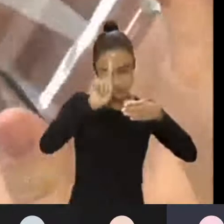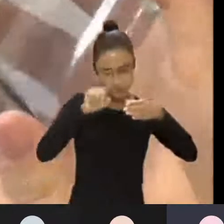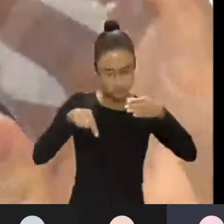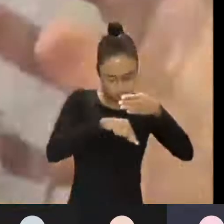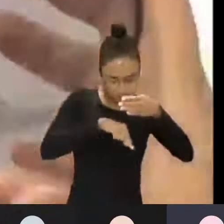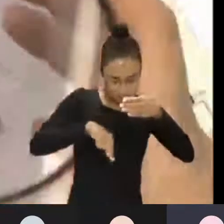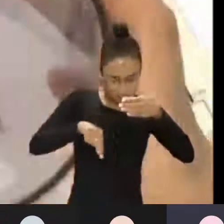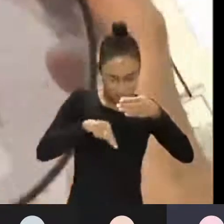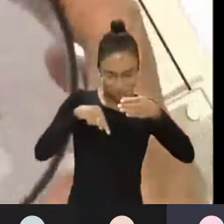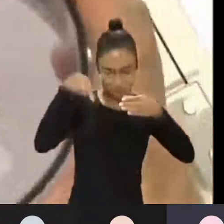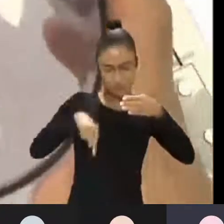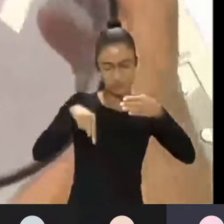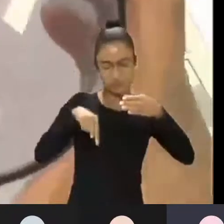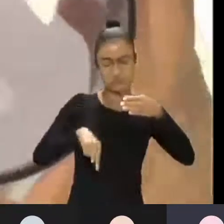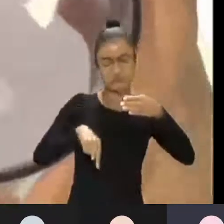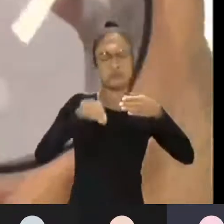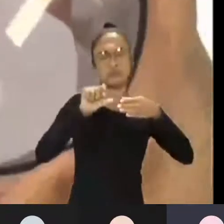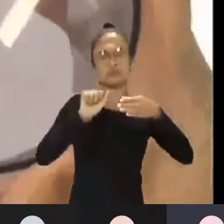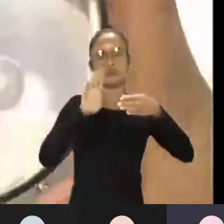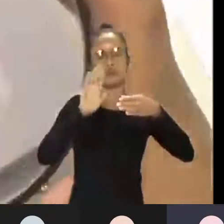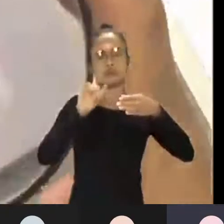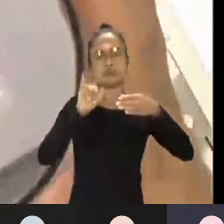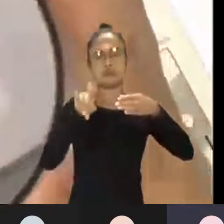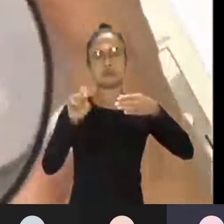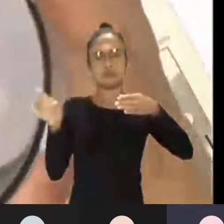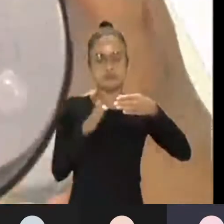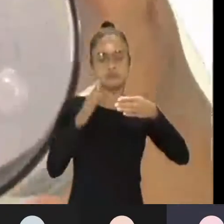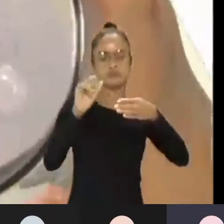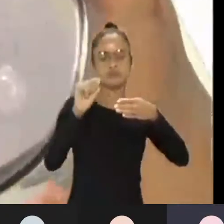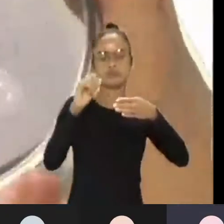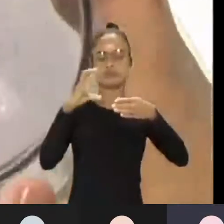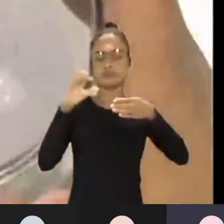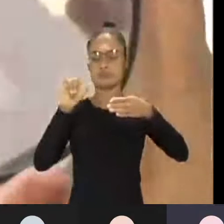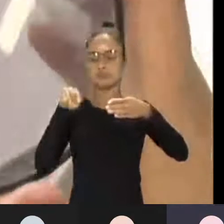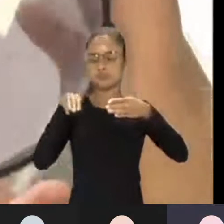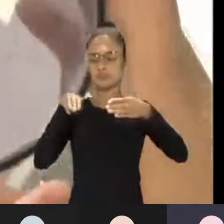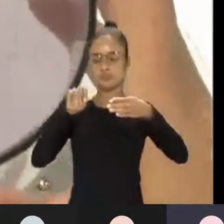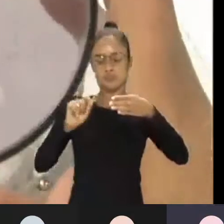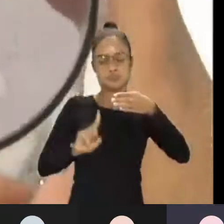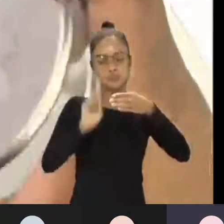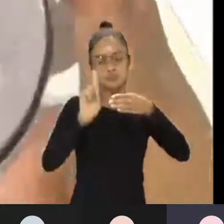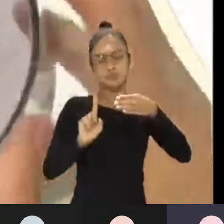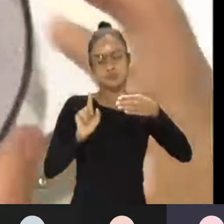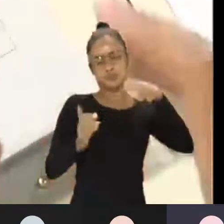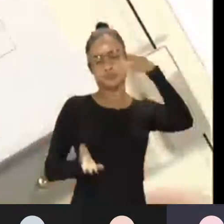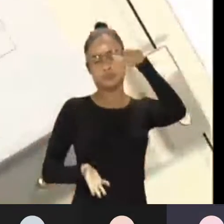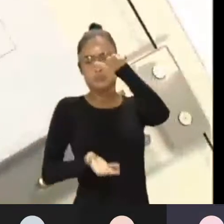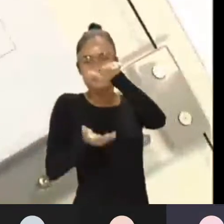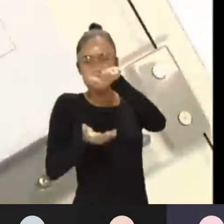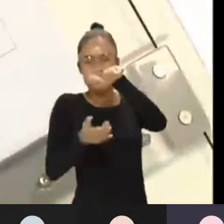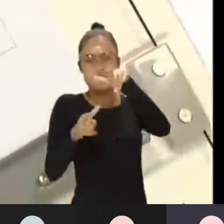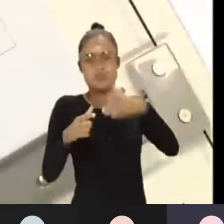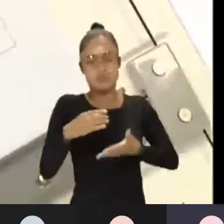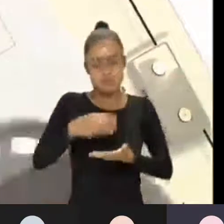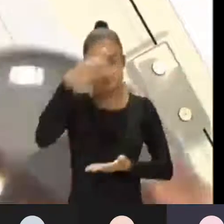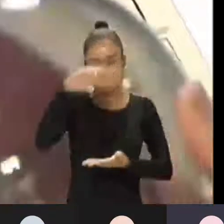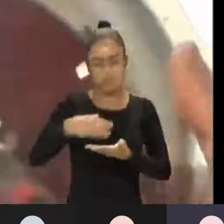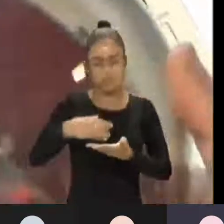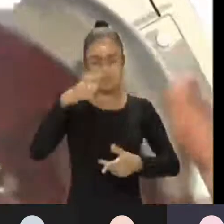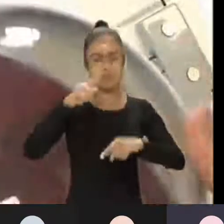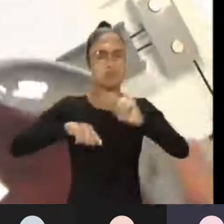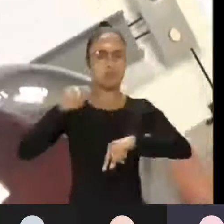circular abaixo. Então, estes são alguns sólidos que nós temos associado com a representação que